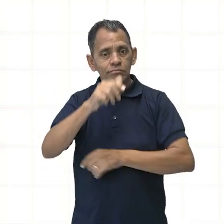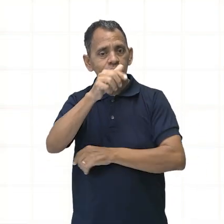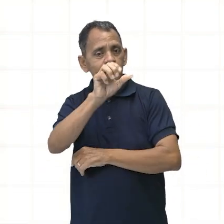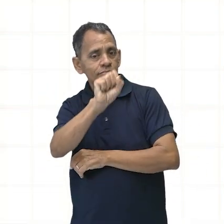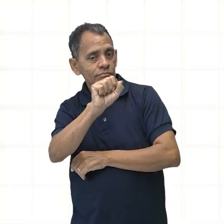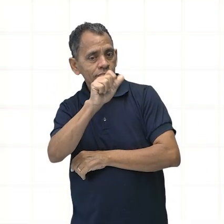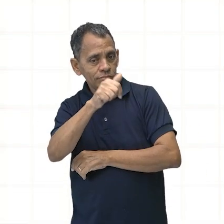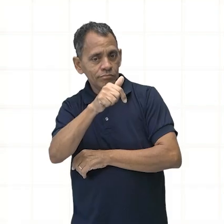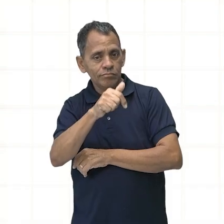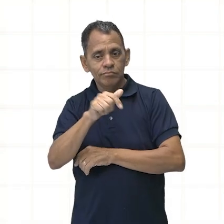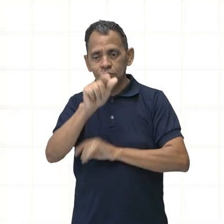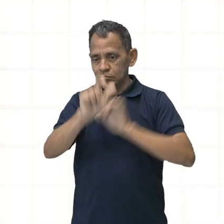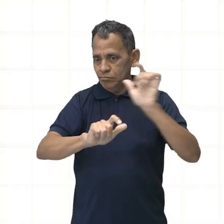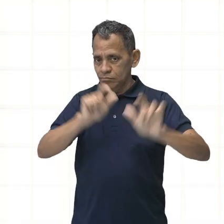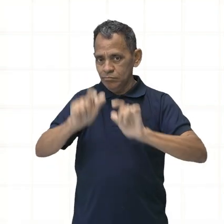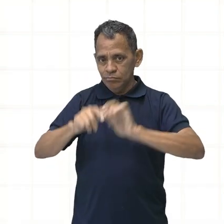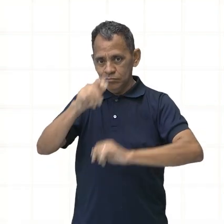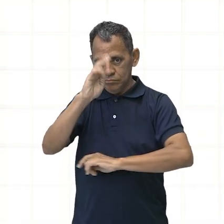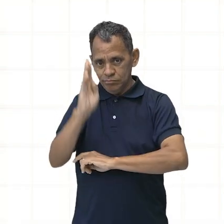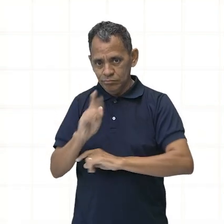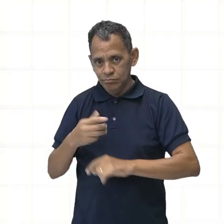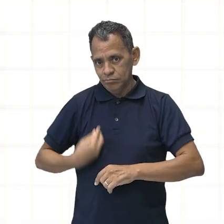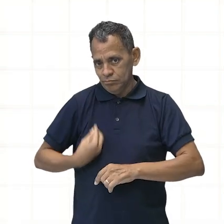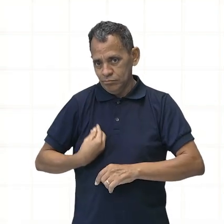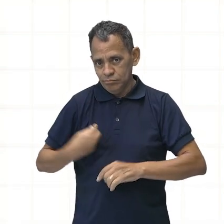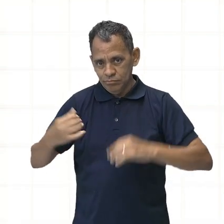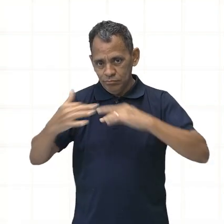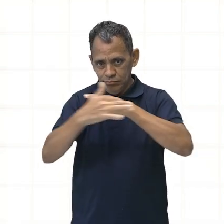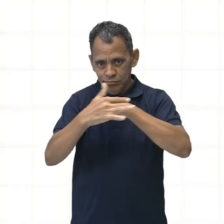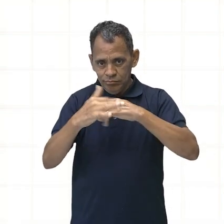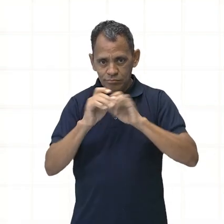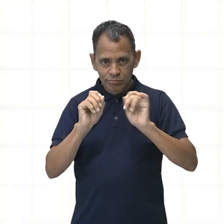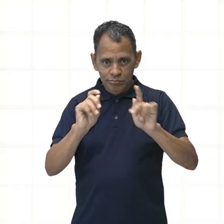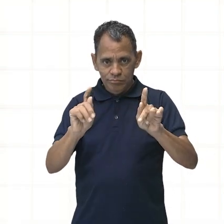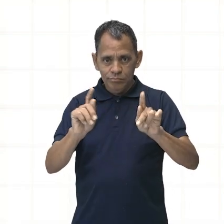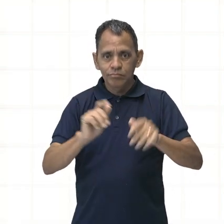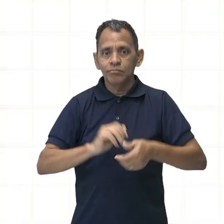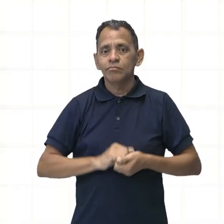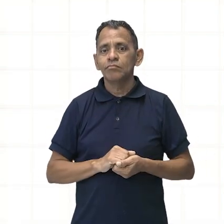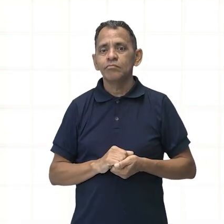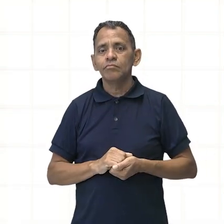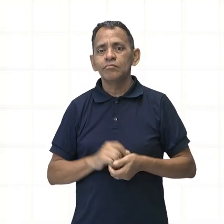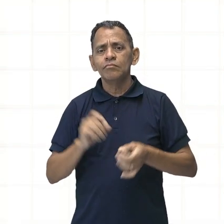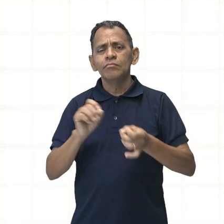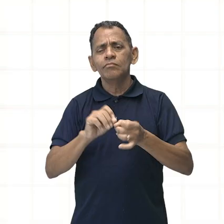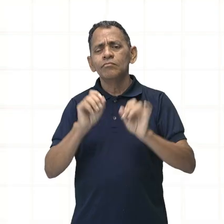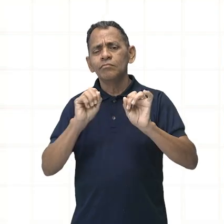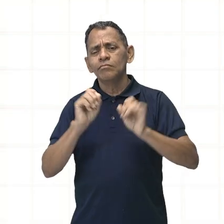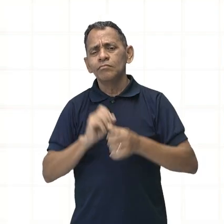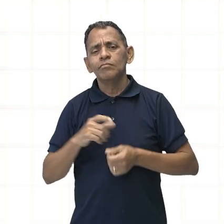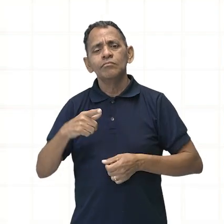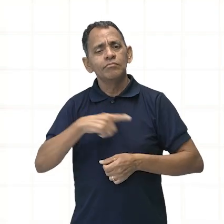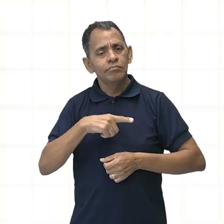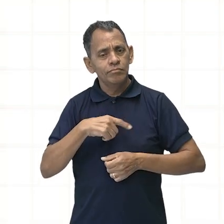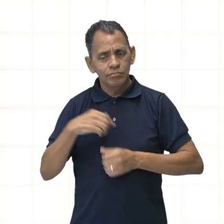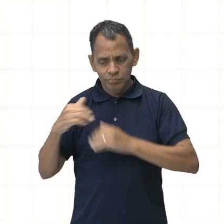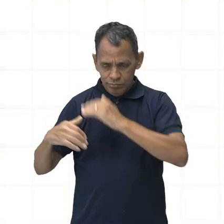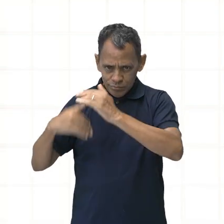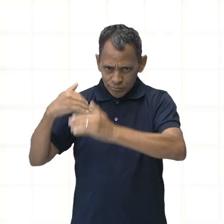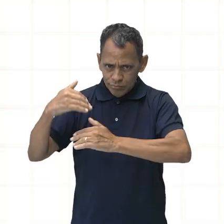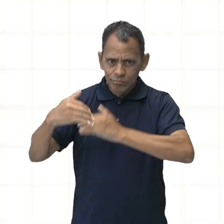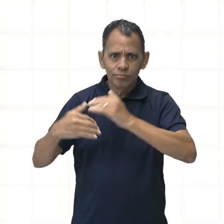87% da população do nosso país vive em cidades, certo? Isso fez com que nós tivéssemos o desenvolvimento de grandes